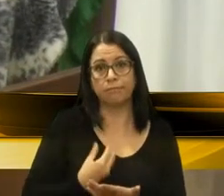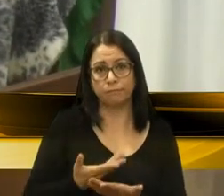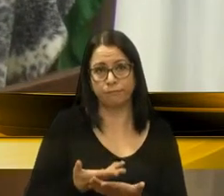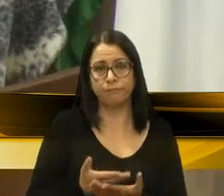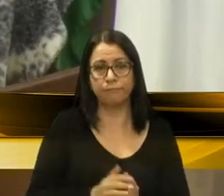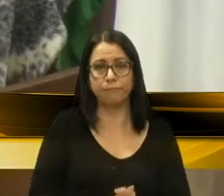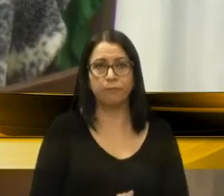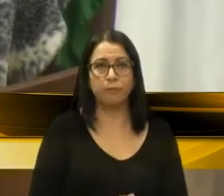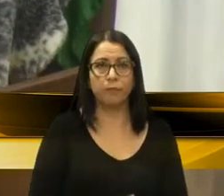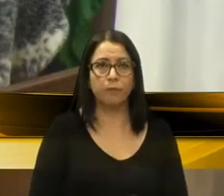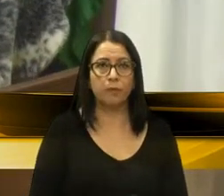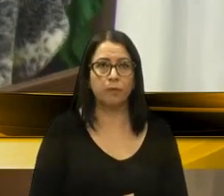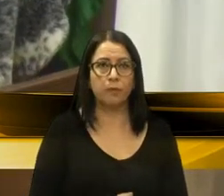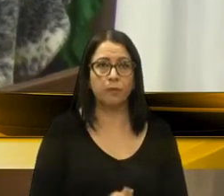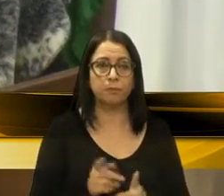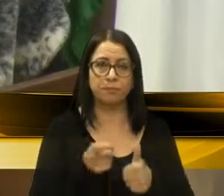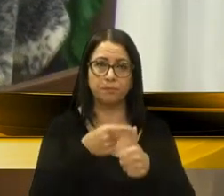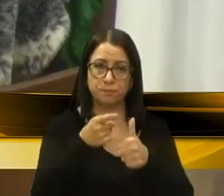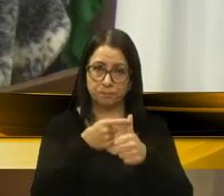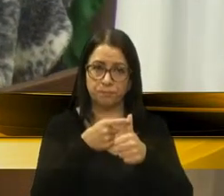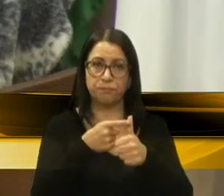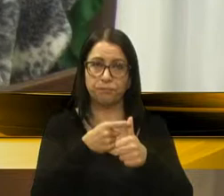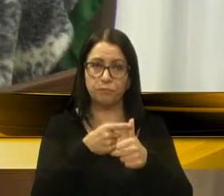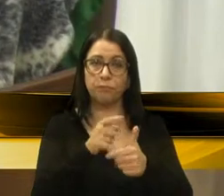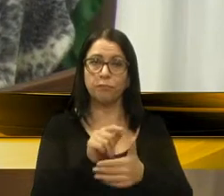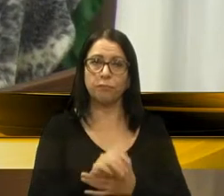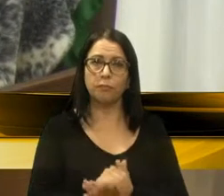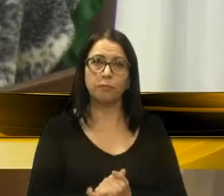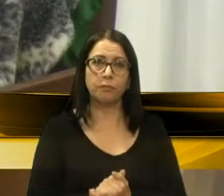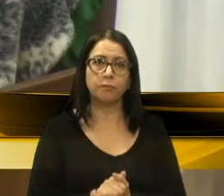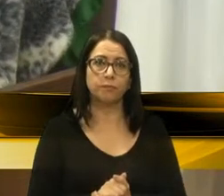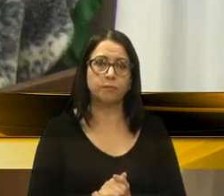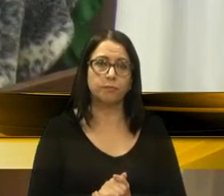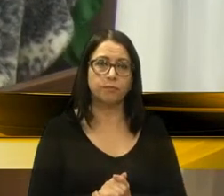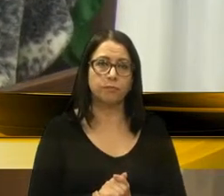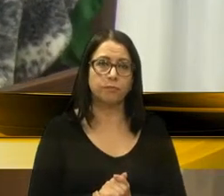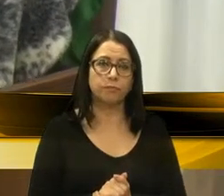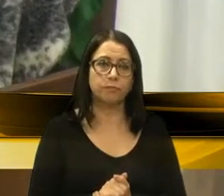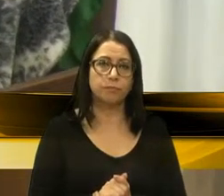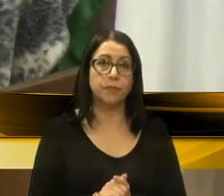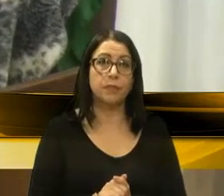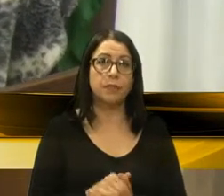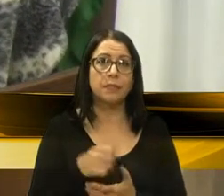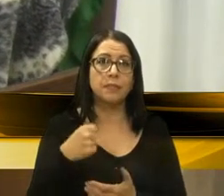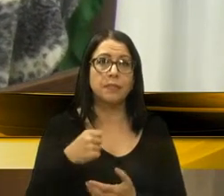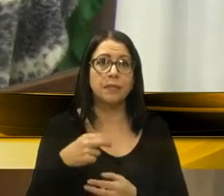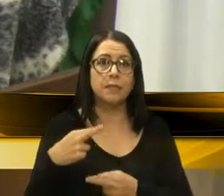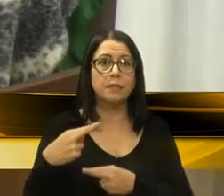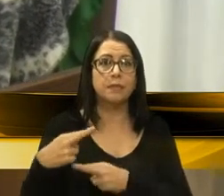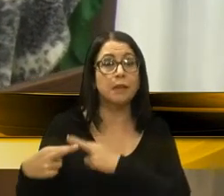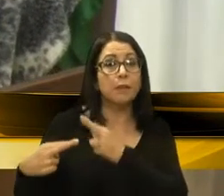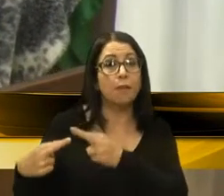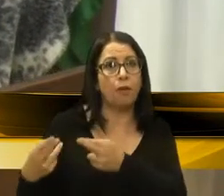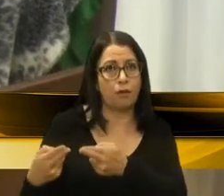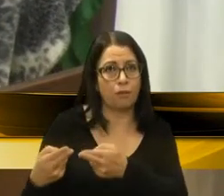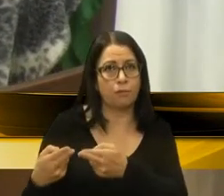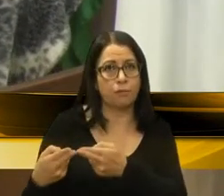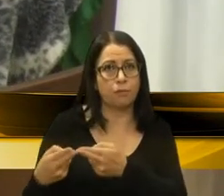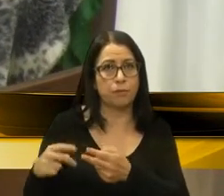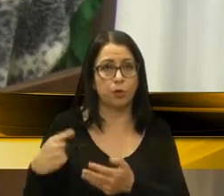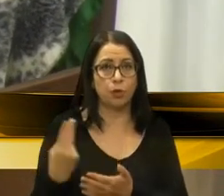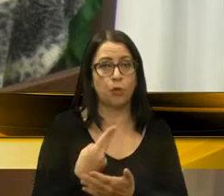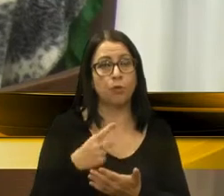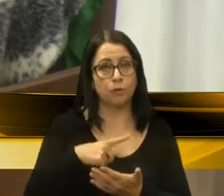né? Então, a primeira delas se trata, então, das necessárias reformas que